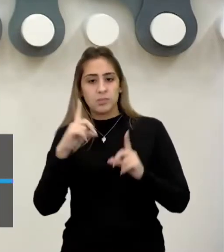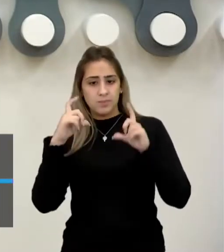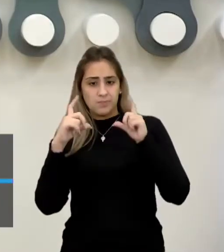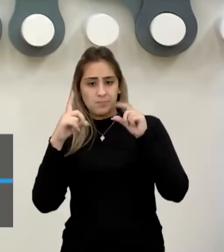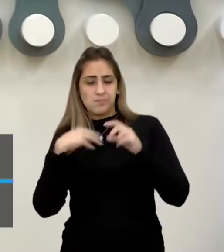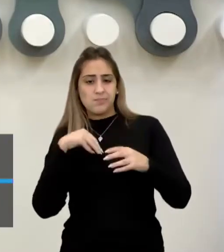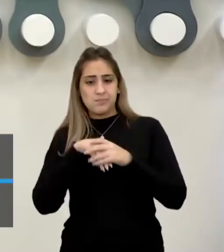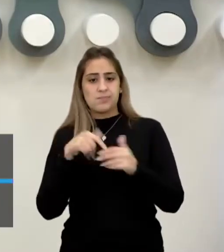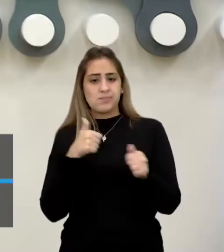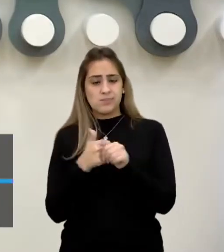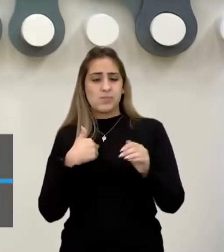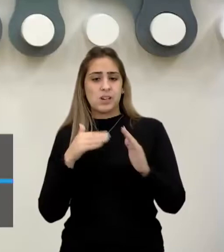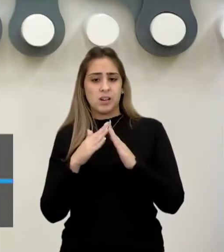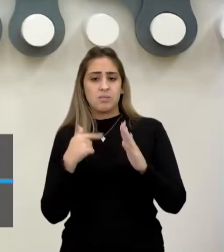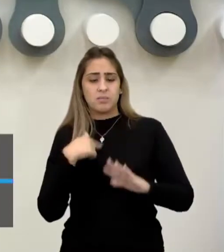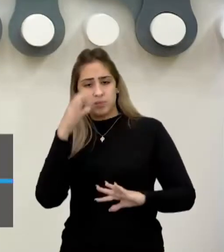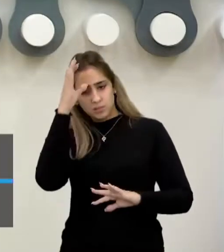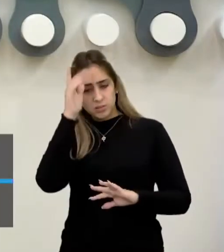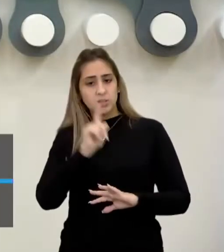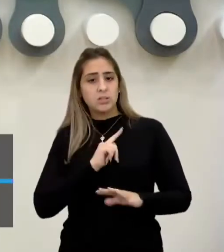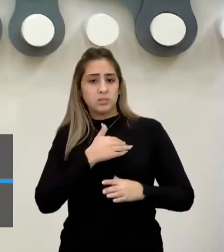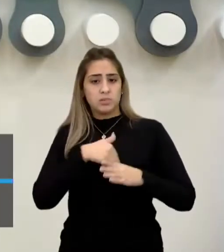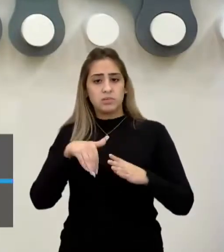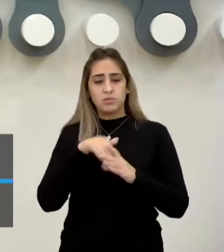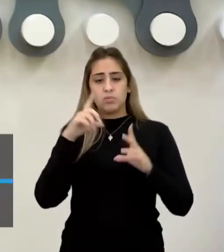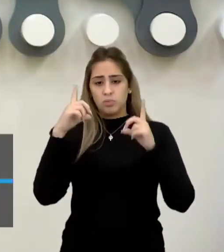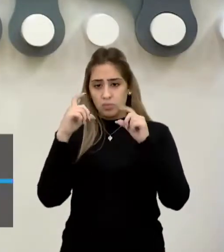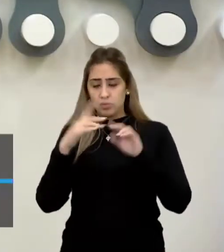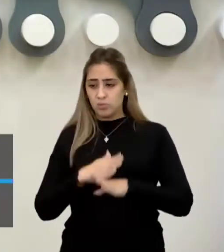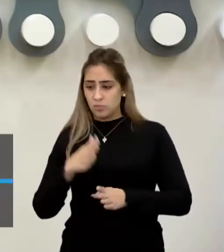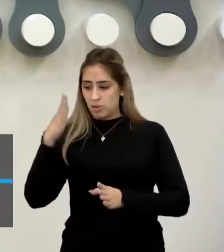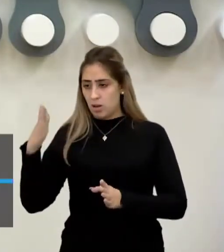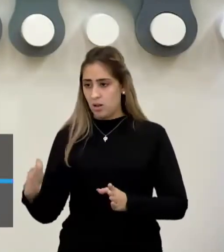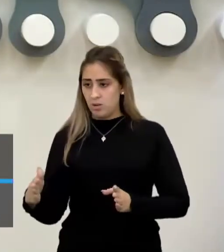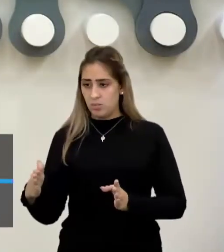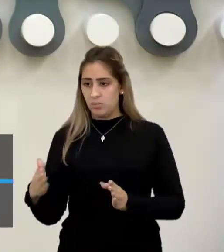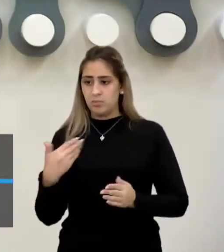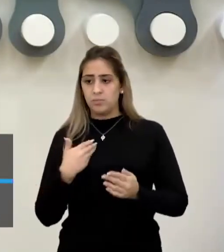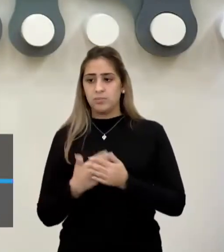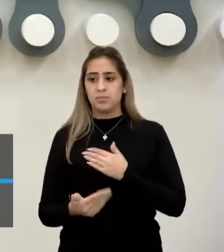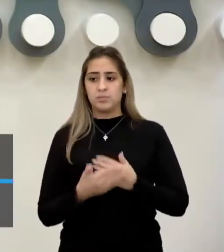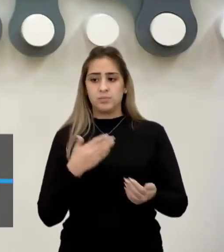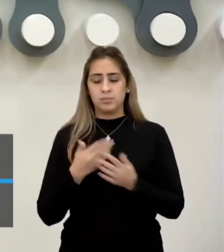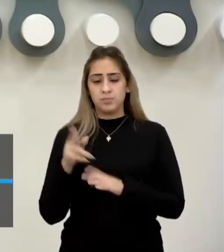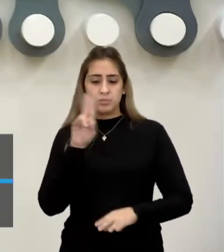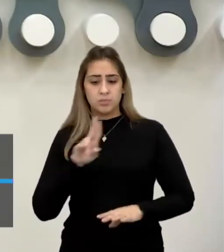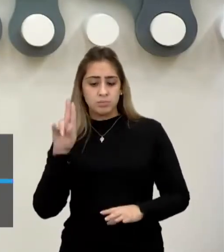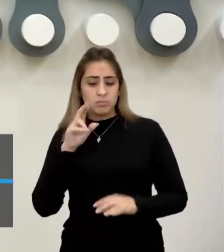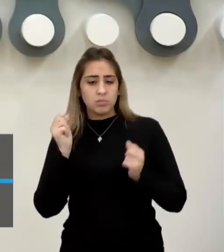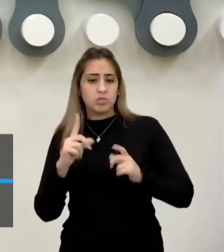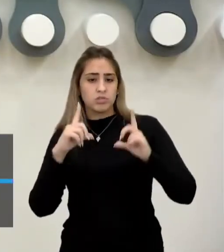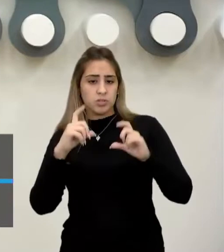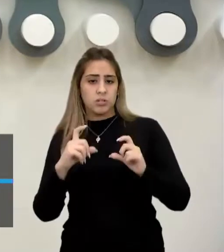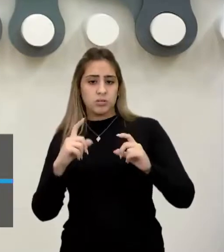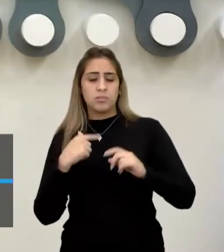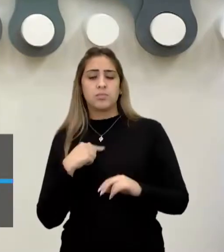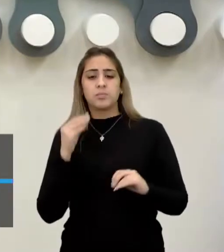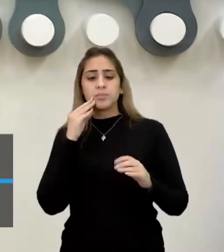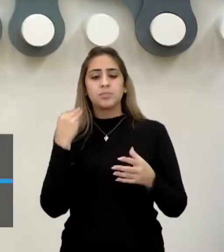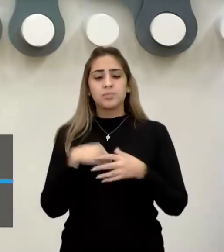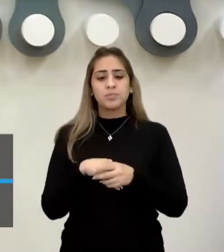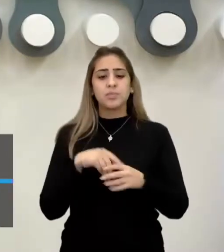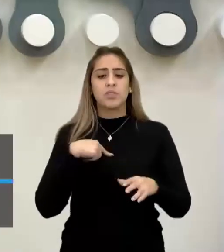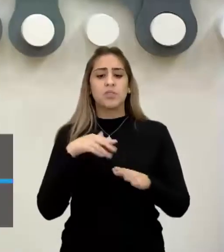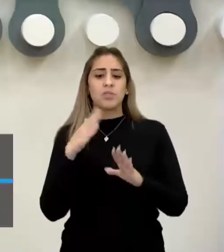perto da casa da minha tia tinha uma rua que era o fotógrafo de um lado, e aí qualquer foto que precisava tirar era lá, pra revelar